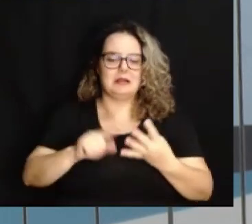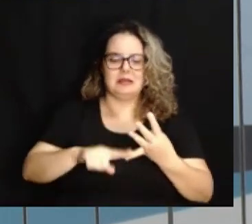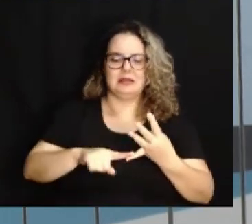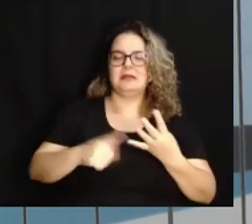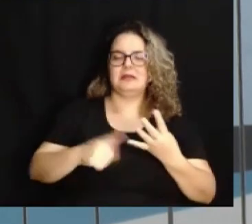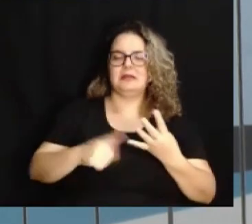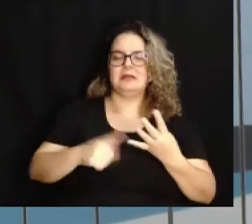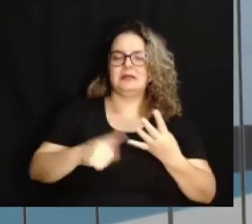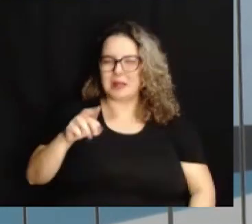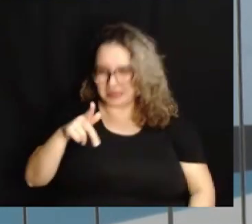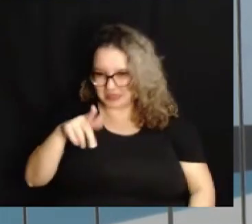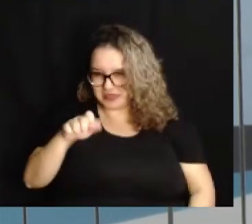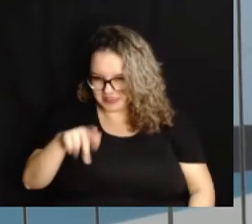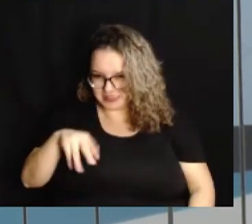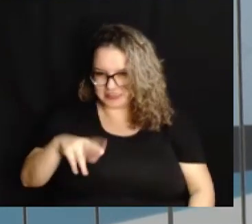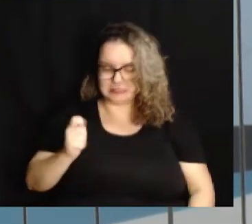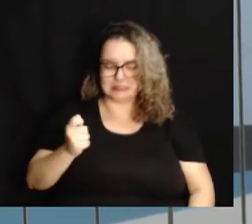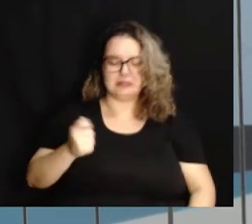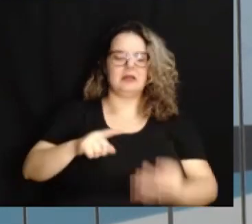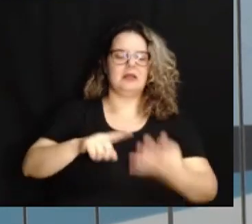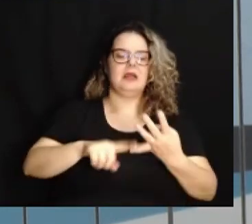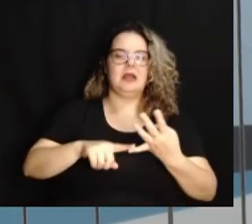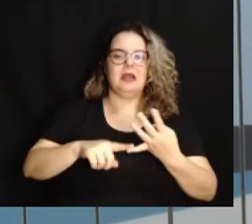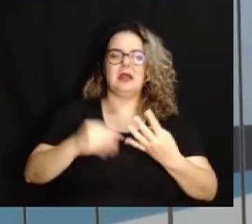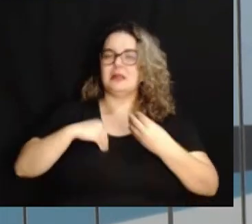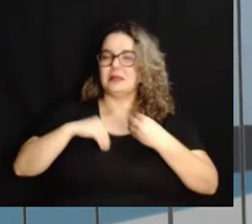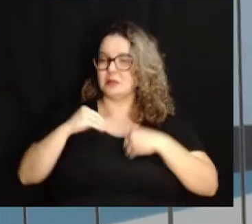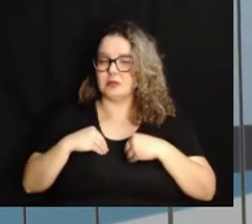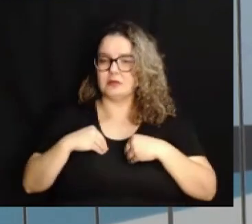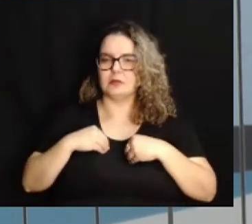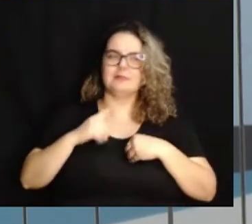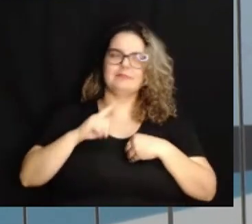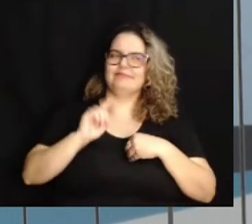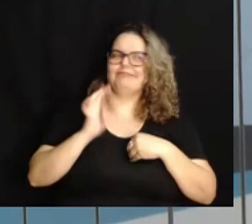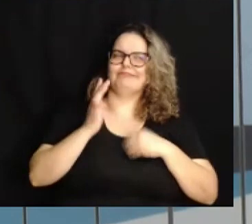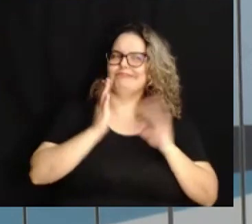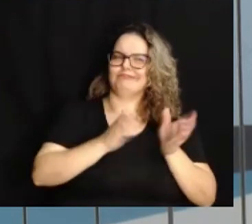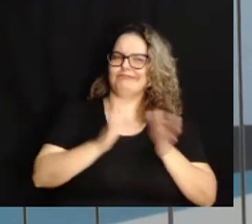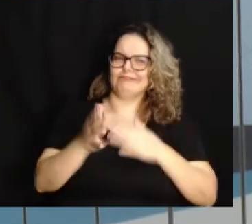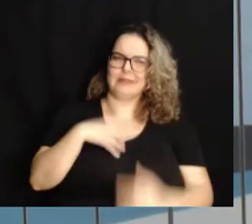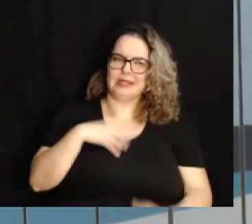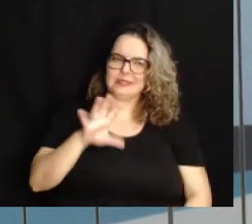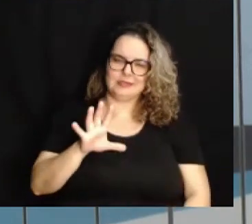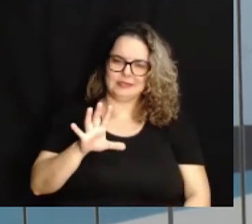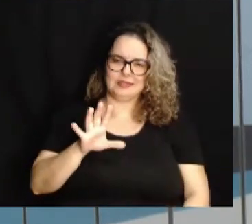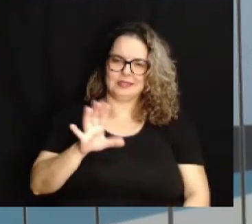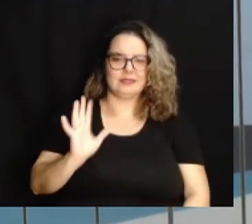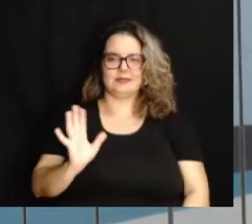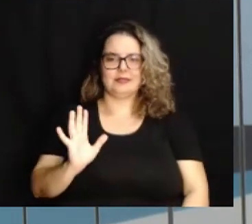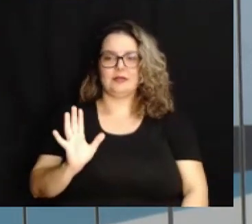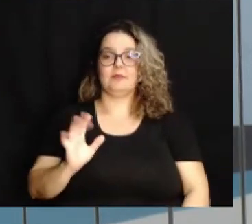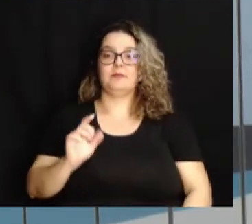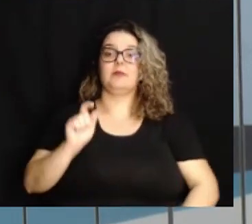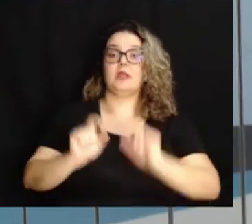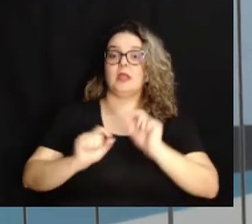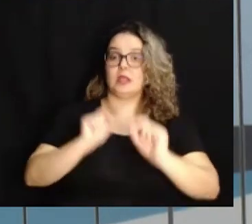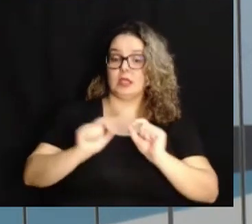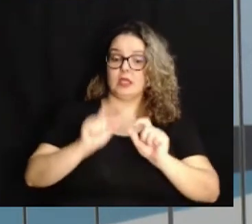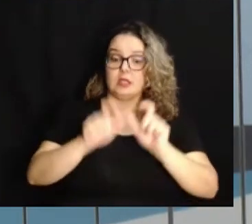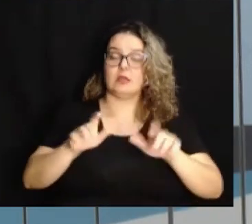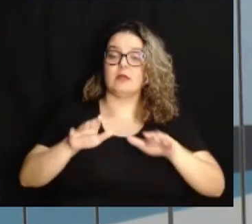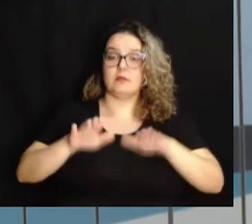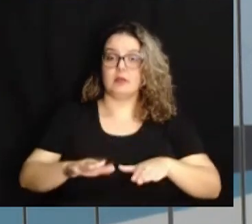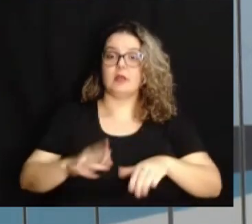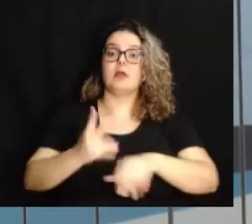e aí vem a aceitação, ele não acontece bonitinho dessa forma, né? Então, claro, aqueles que ficam buscar uma ajuda profissional é muito importante